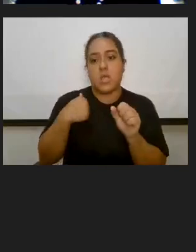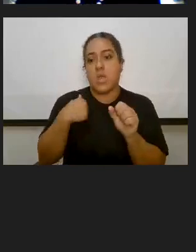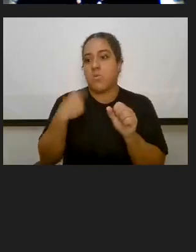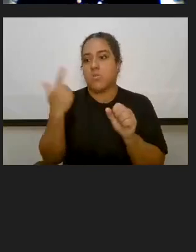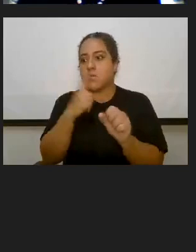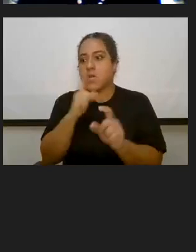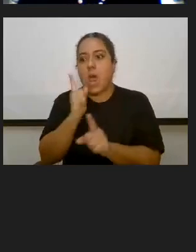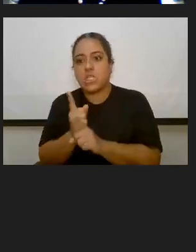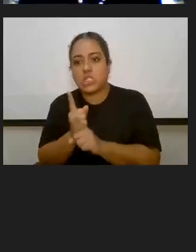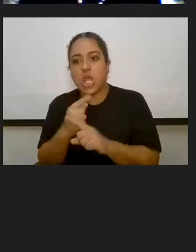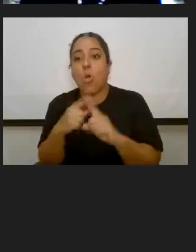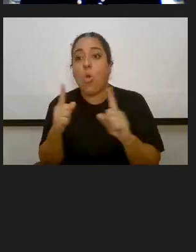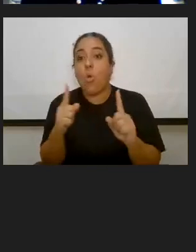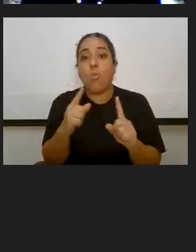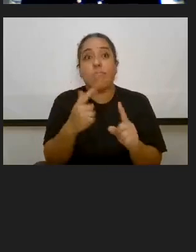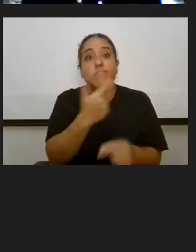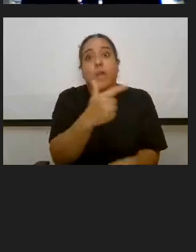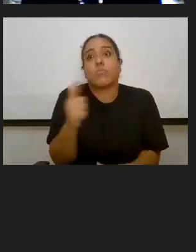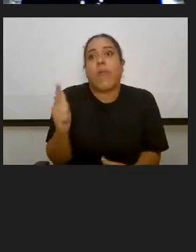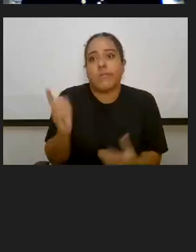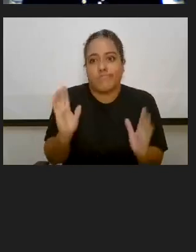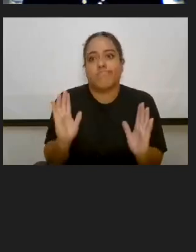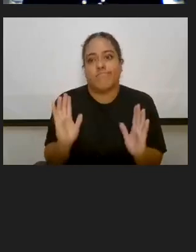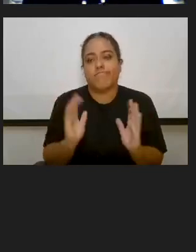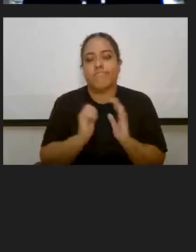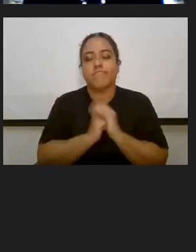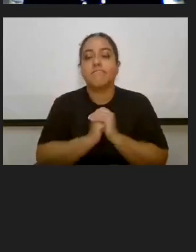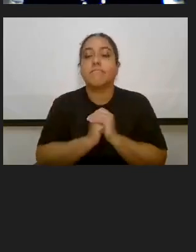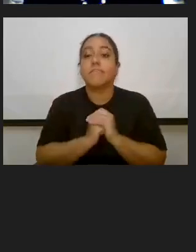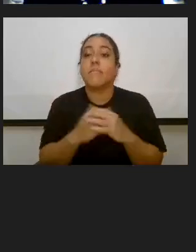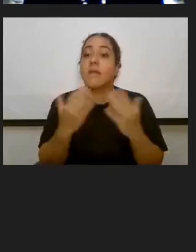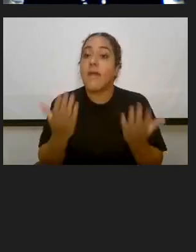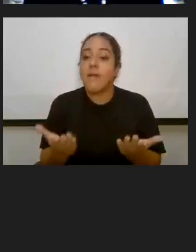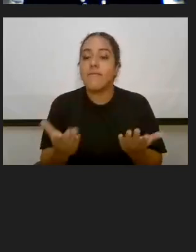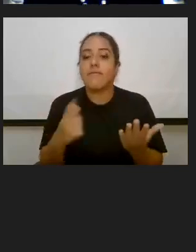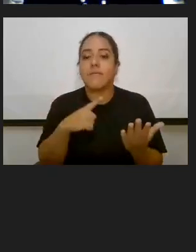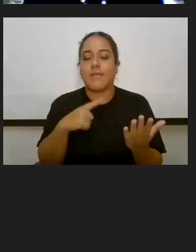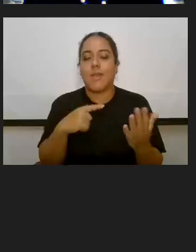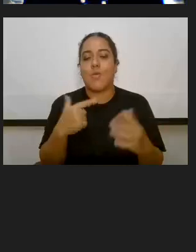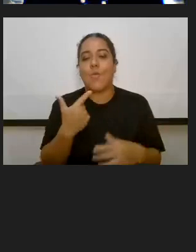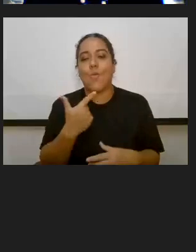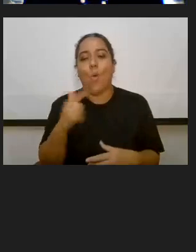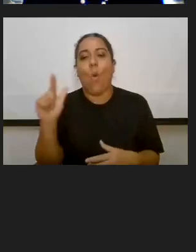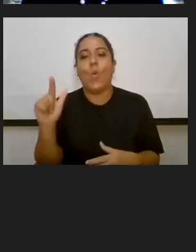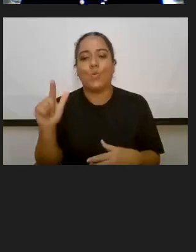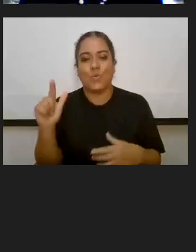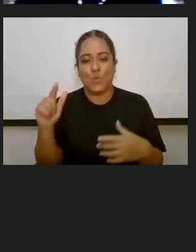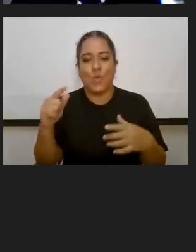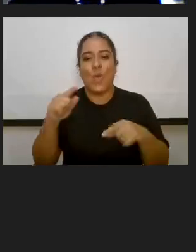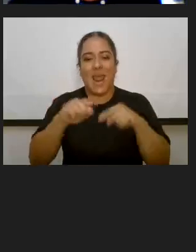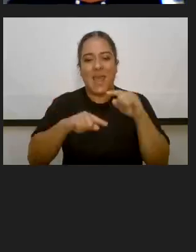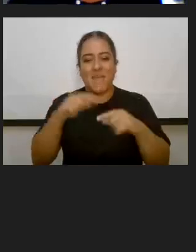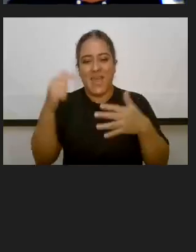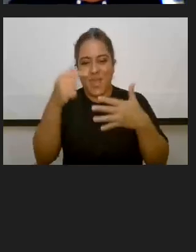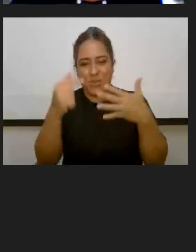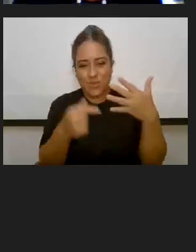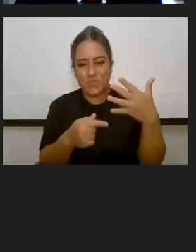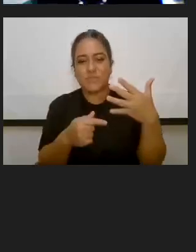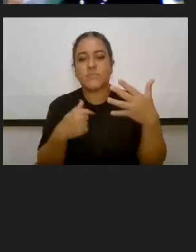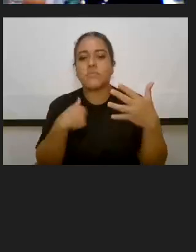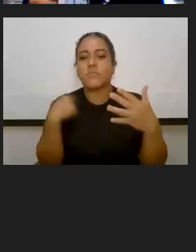por inexistência. E aí a gente chega num outro elemento aqui para a gente